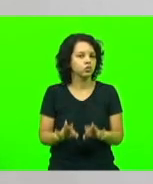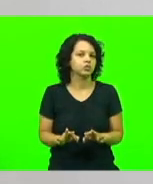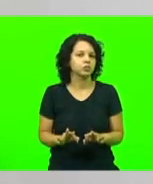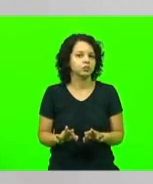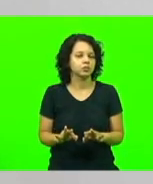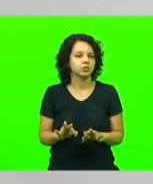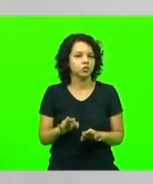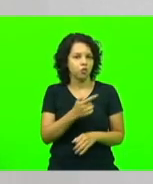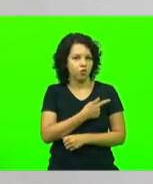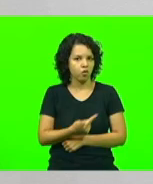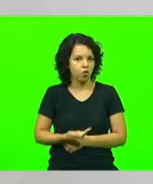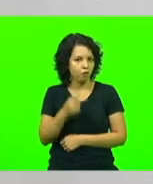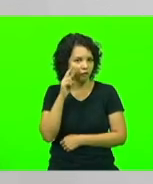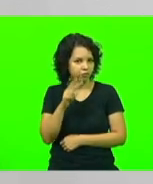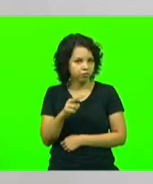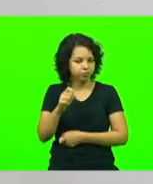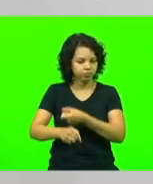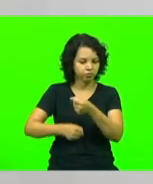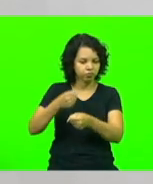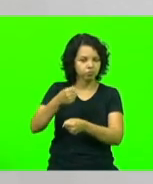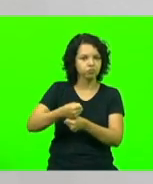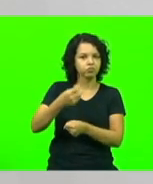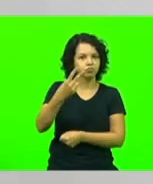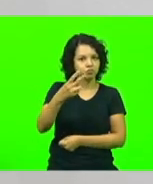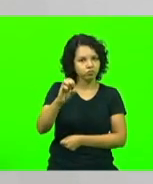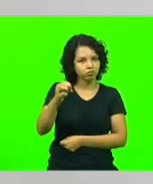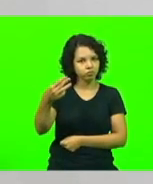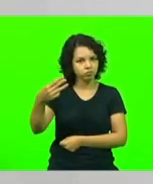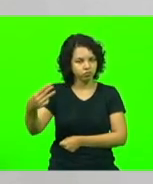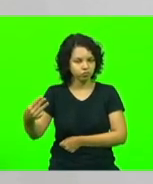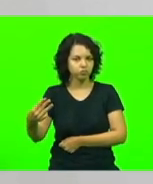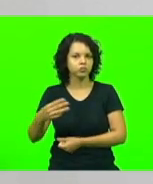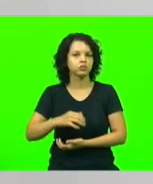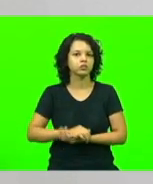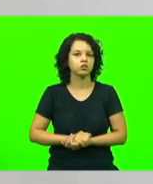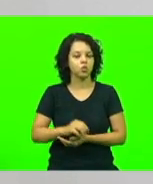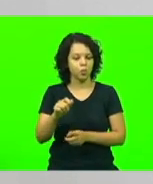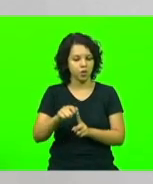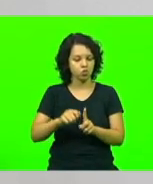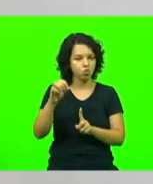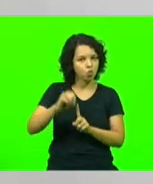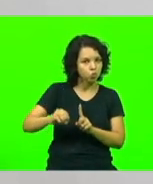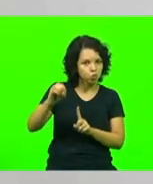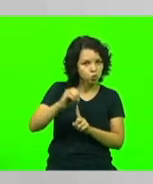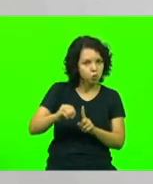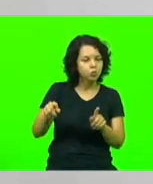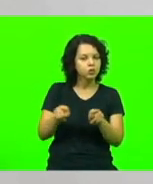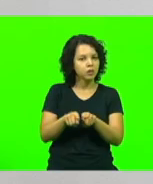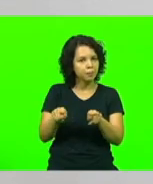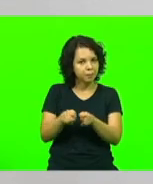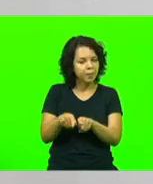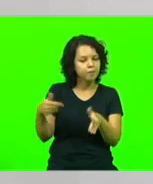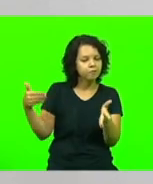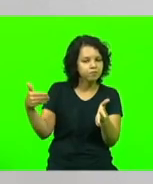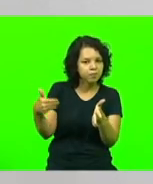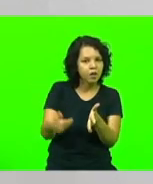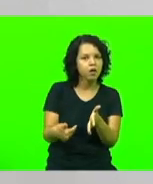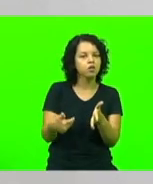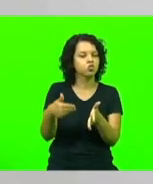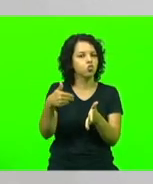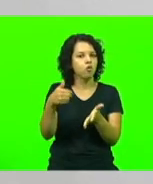2023 está vindo a cavalo, outubro está vindo a cavalo, e vai ser memorável como foi